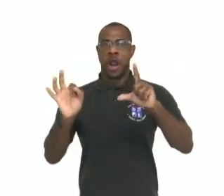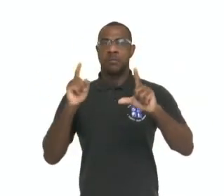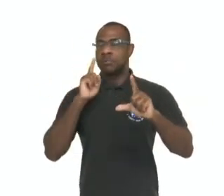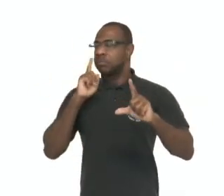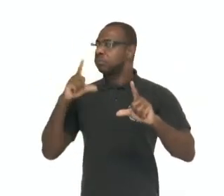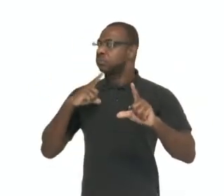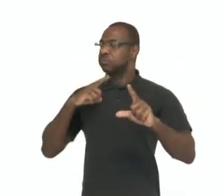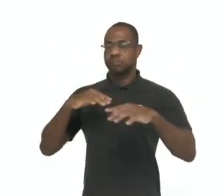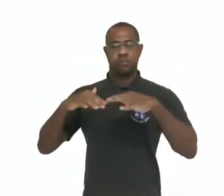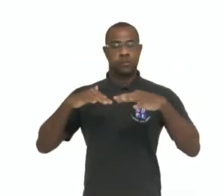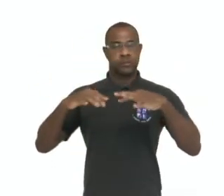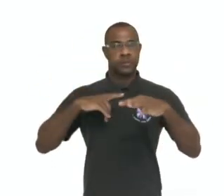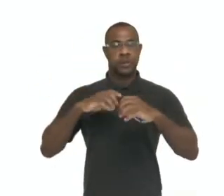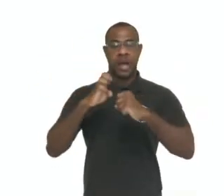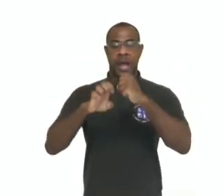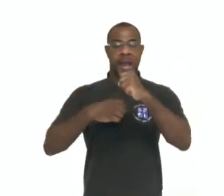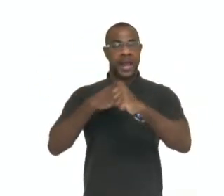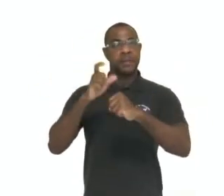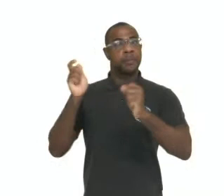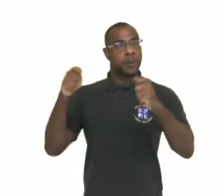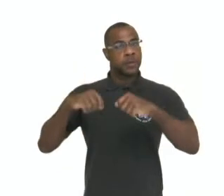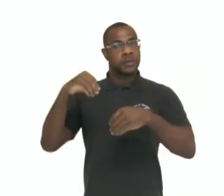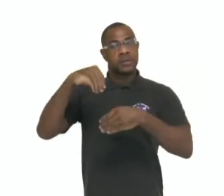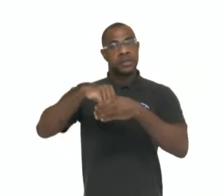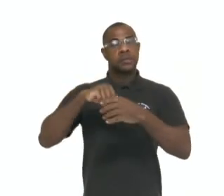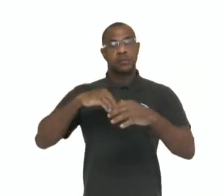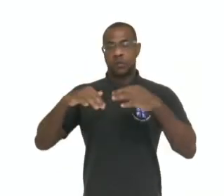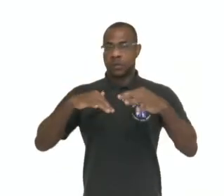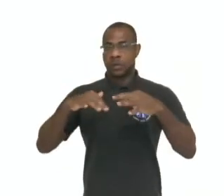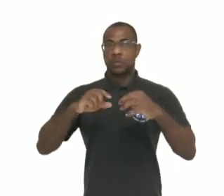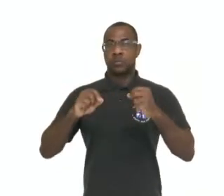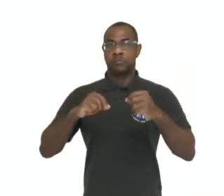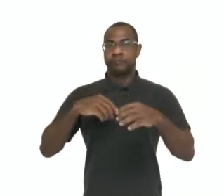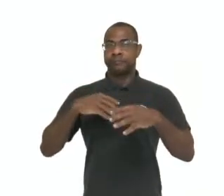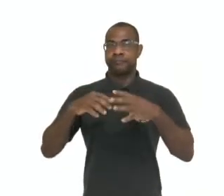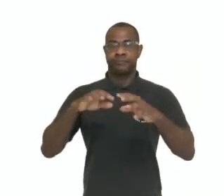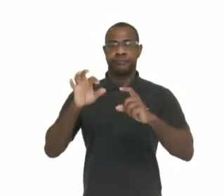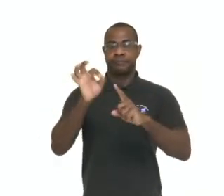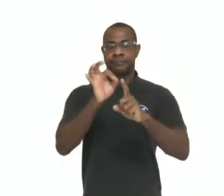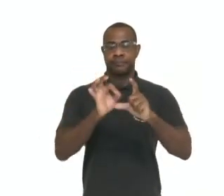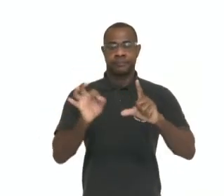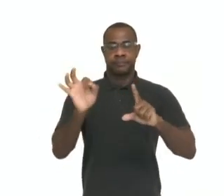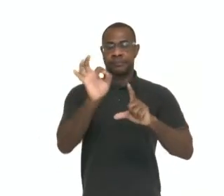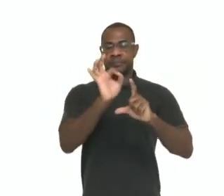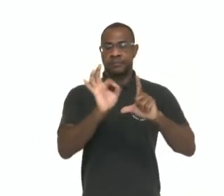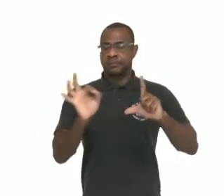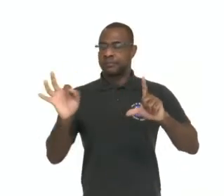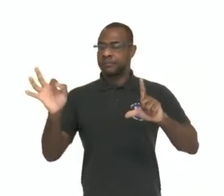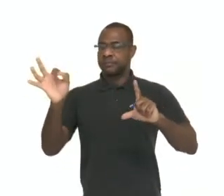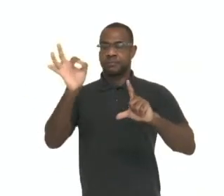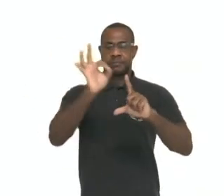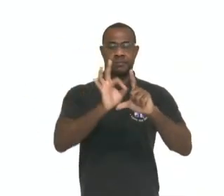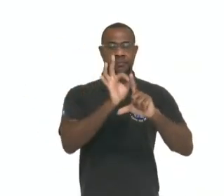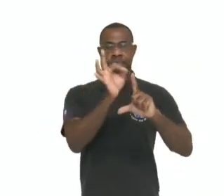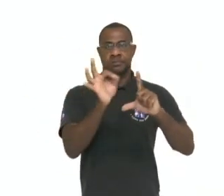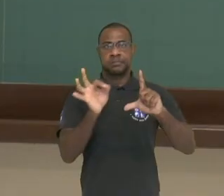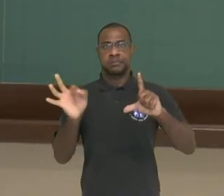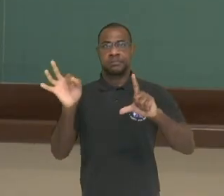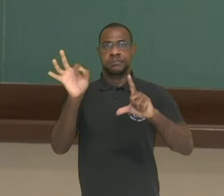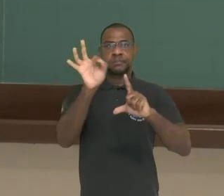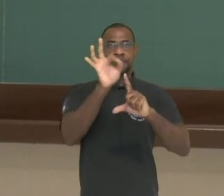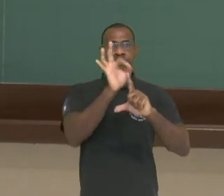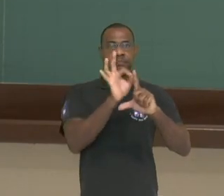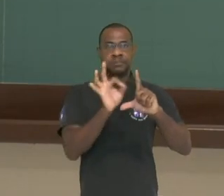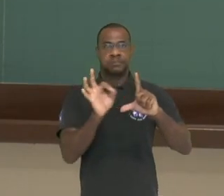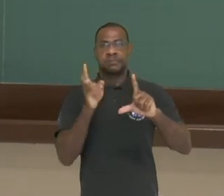certas condições, esses elétrons podem ser colocados em movimento ordenado, isso é, todos seguem para uma mesma direção, todos